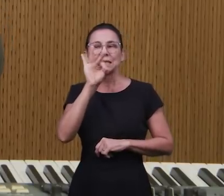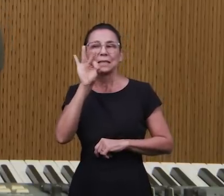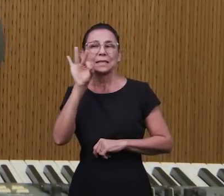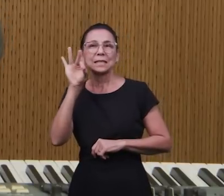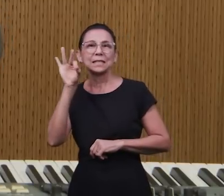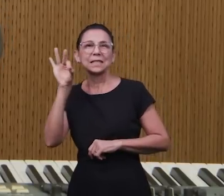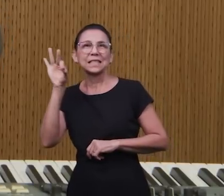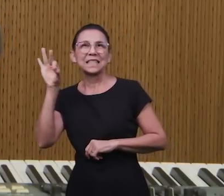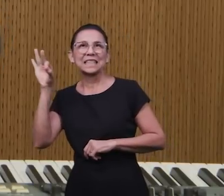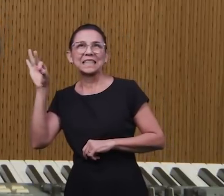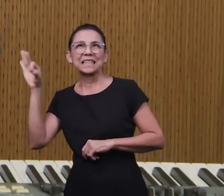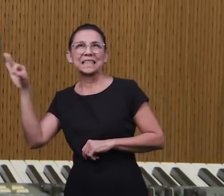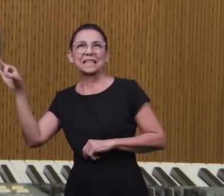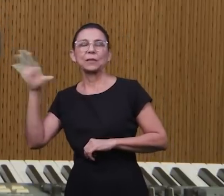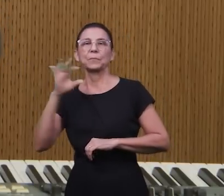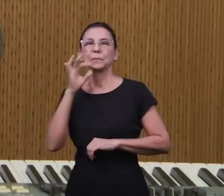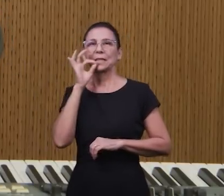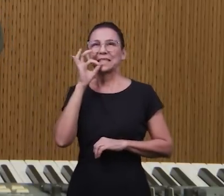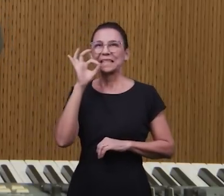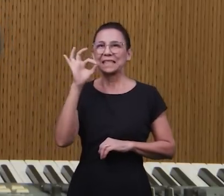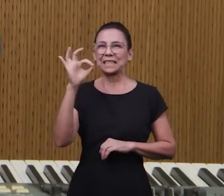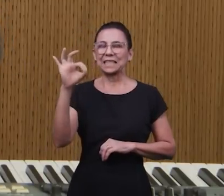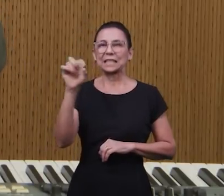Se eu tenho